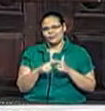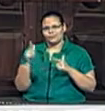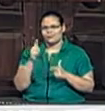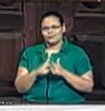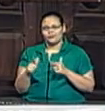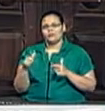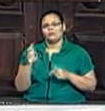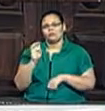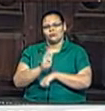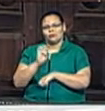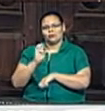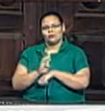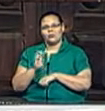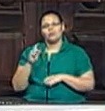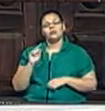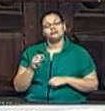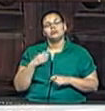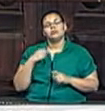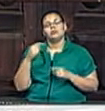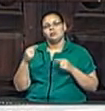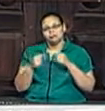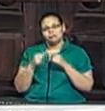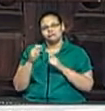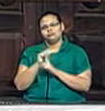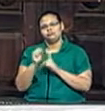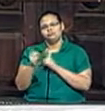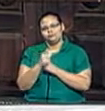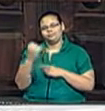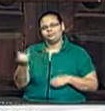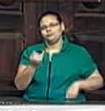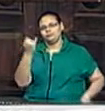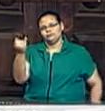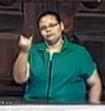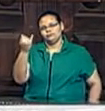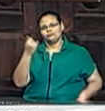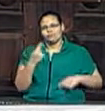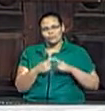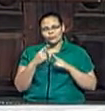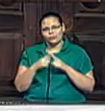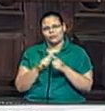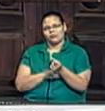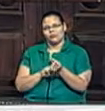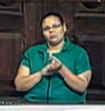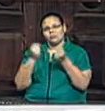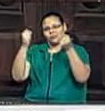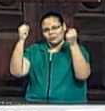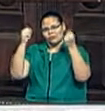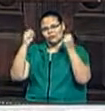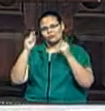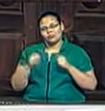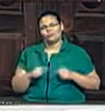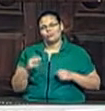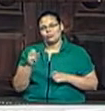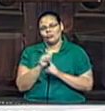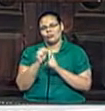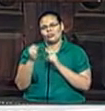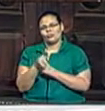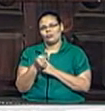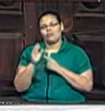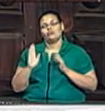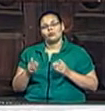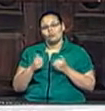esgarçar relações sociais importantes? Por que estressar ainda mais um tecido social que